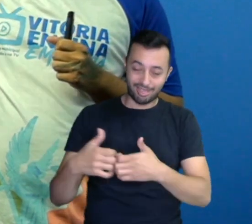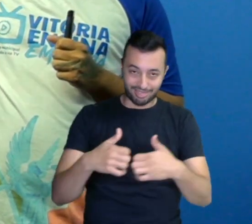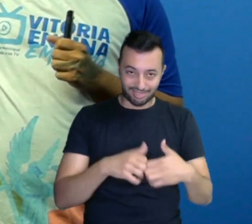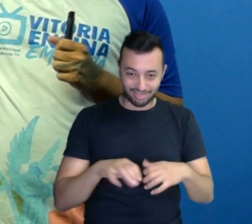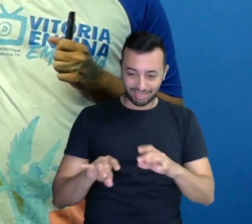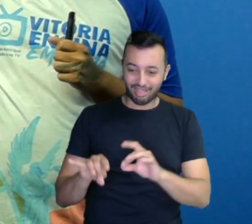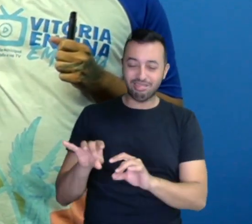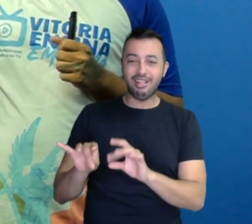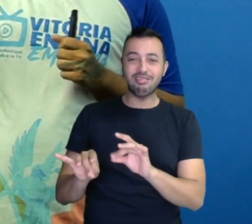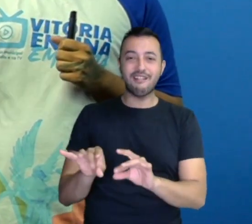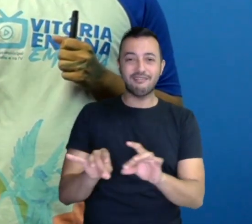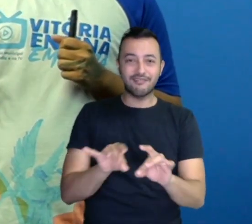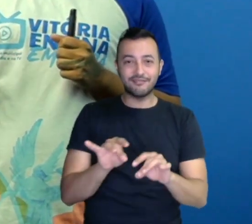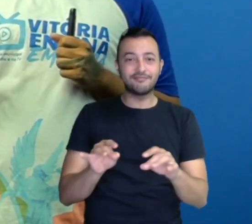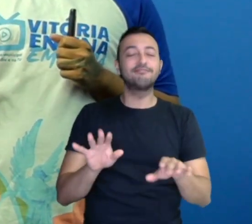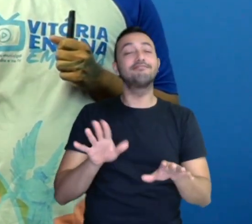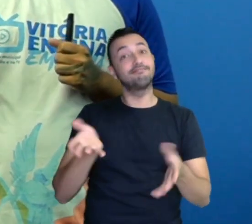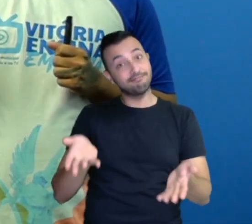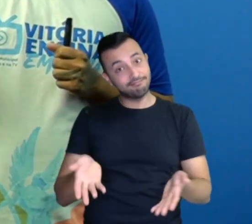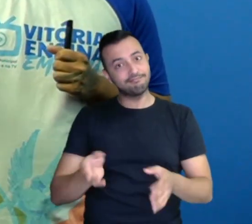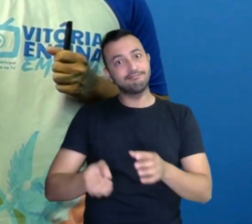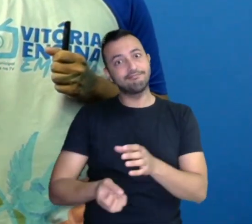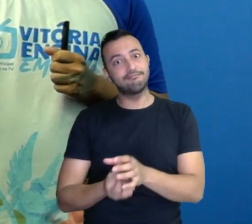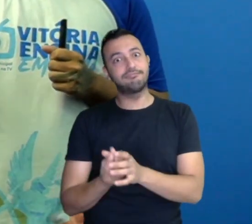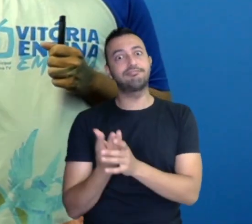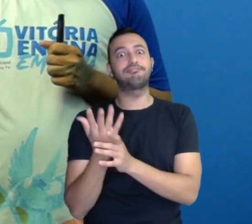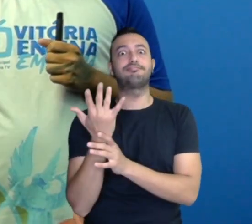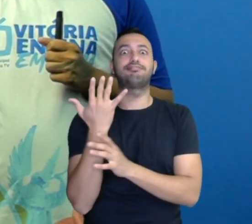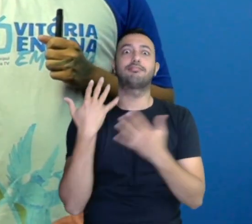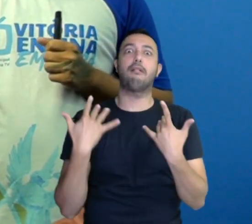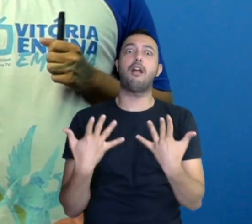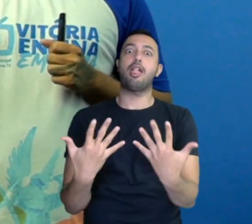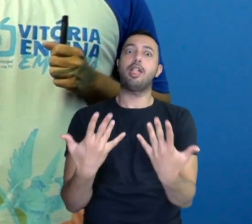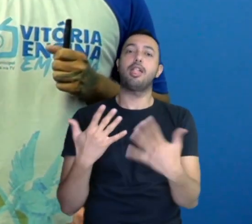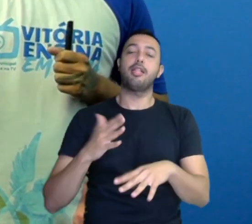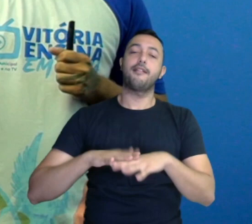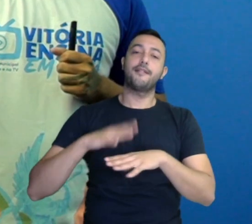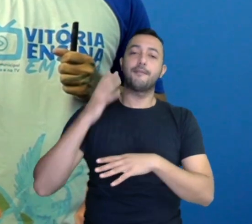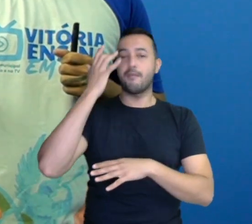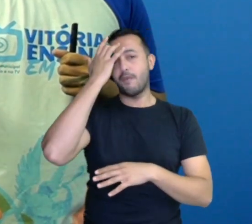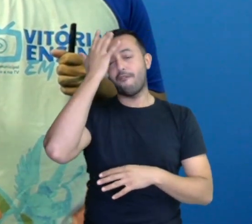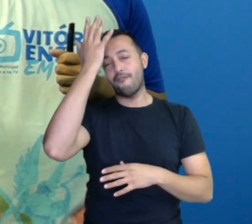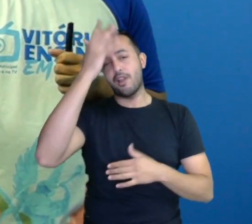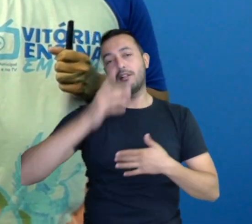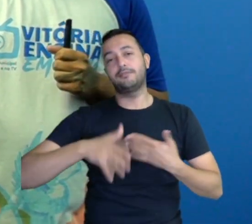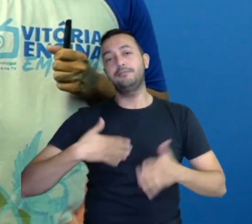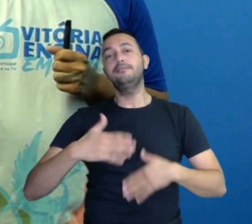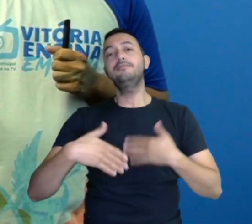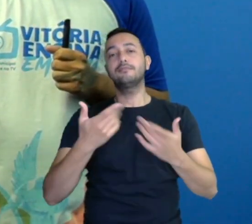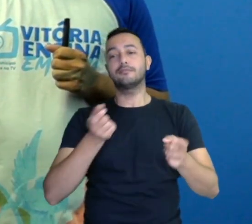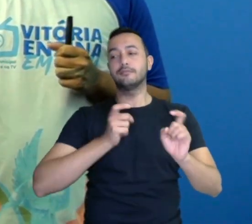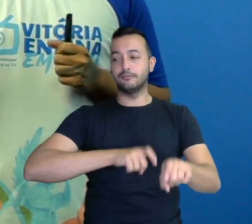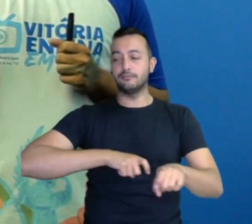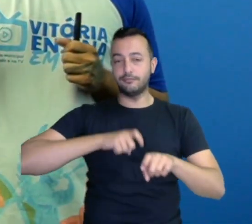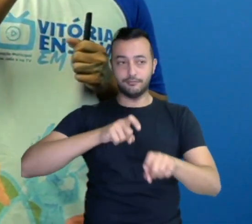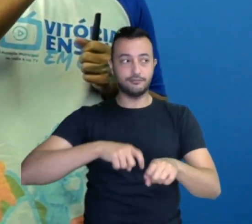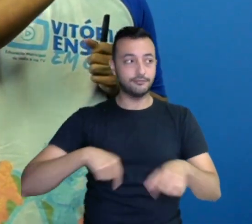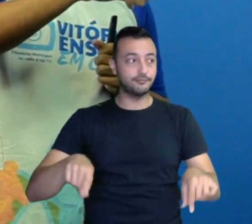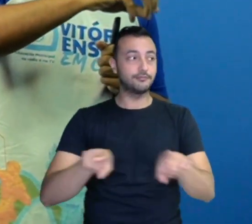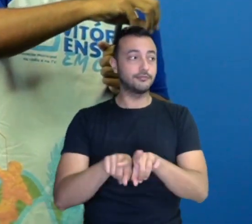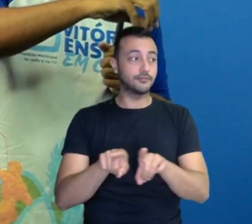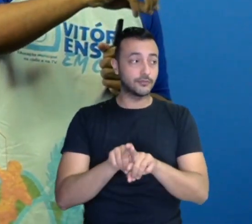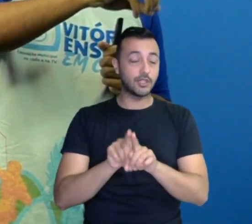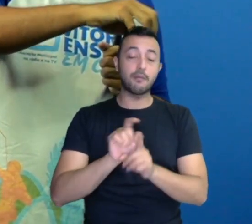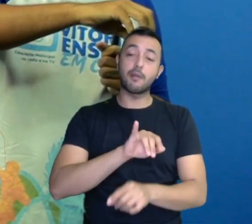lado dos rios, eles eram fertilizados, então ficava mais fácil para eles poderem desenvolver a agricultura. Além disso,